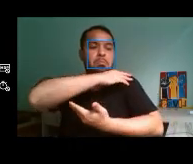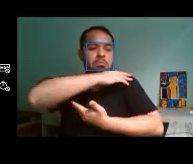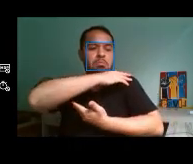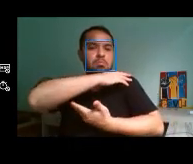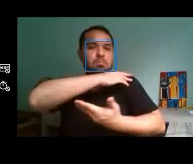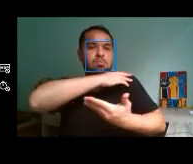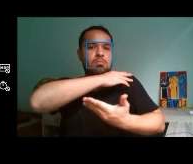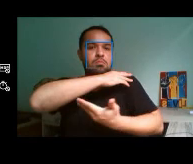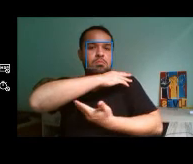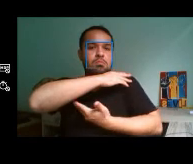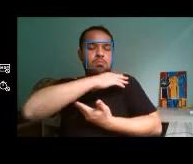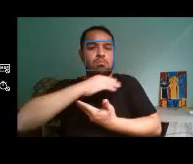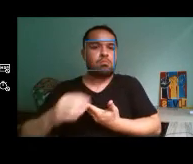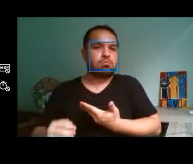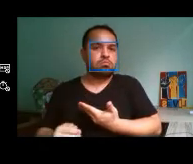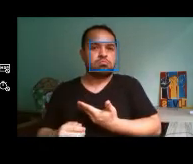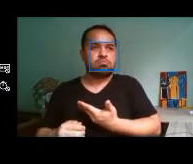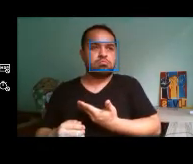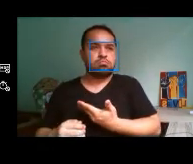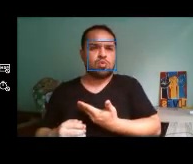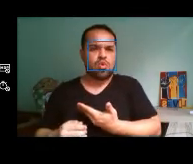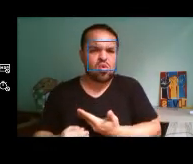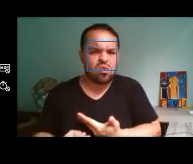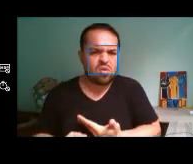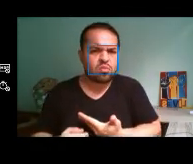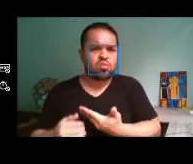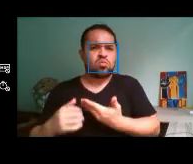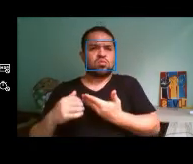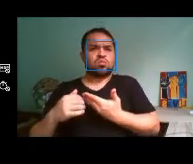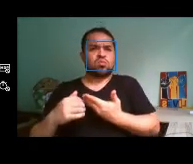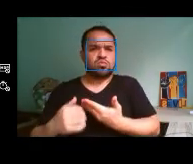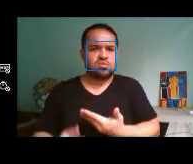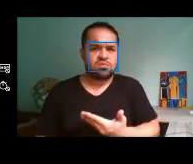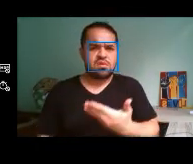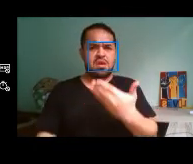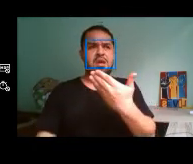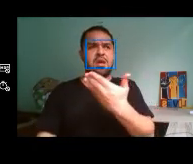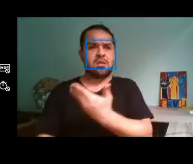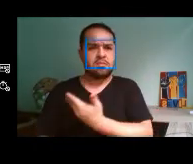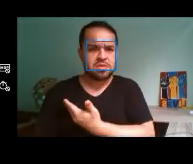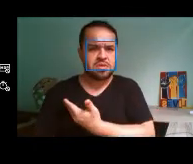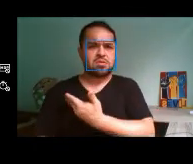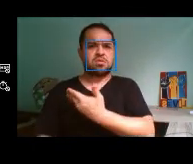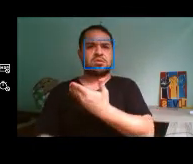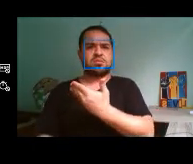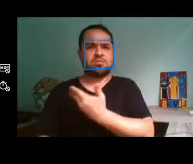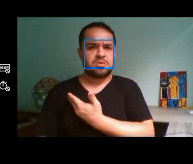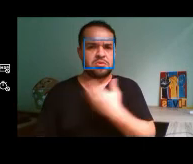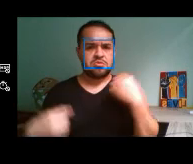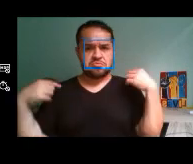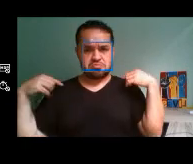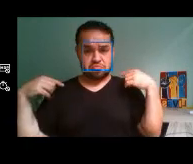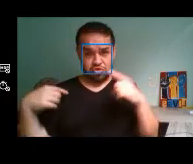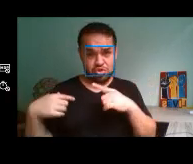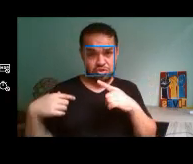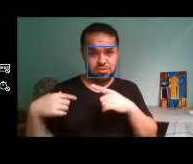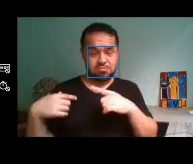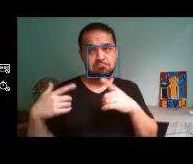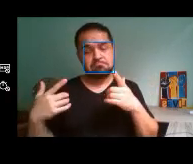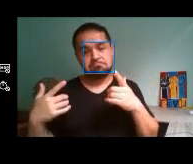Mexe alguma coisa aqui no ombro quando eu sinalizo? O que vocês acham? O corpo mexe para sinalizar esse